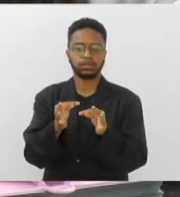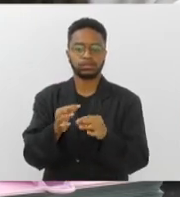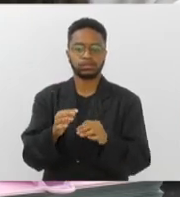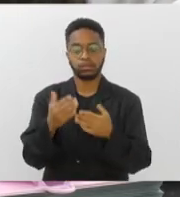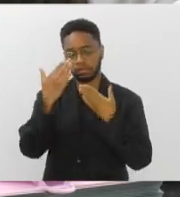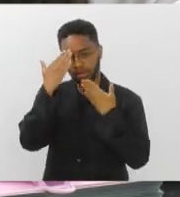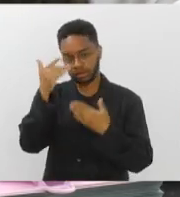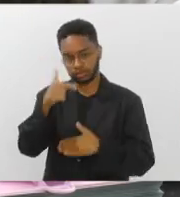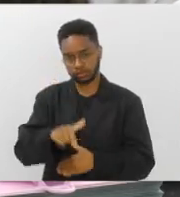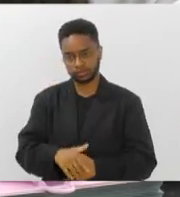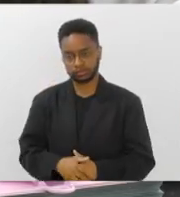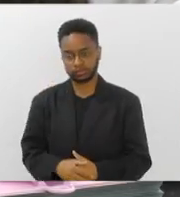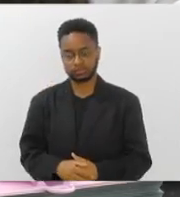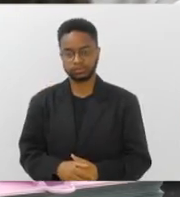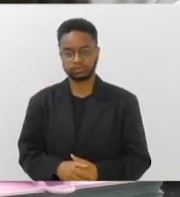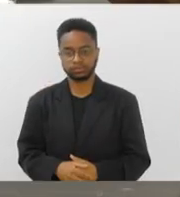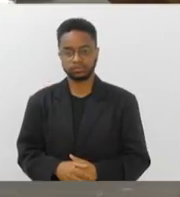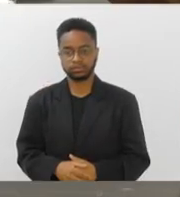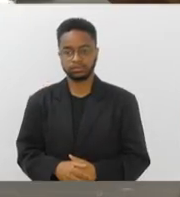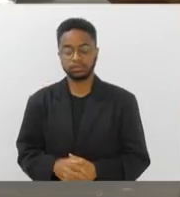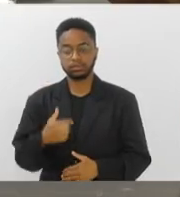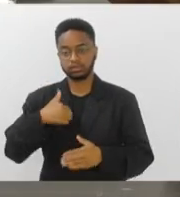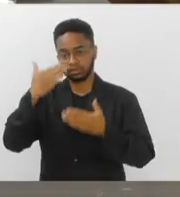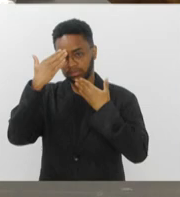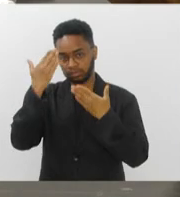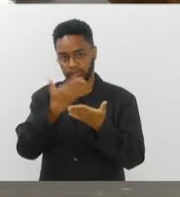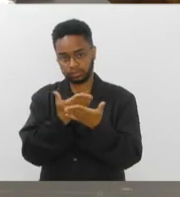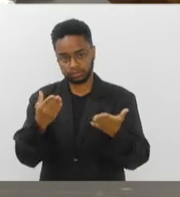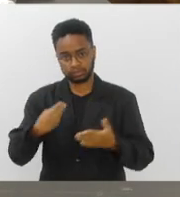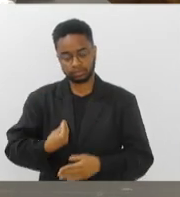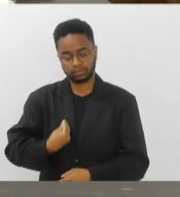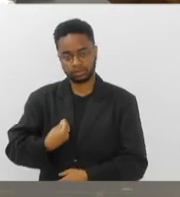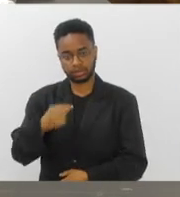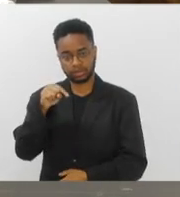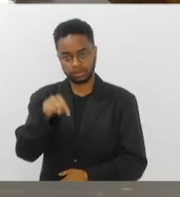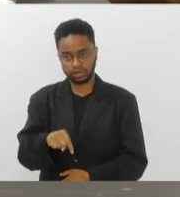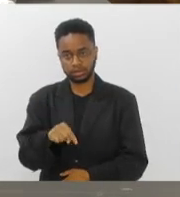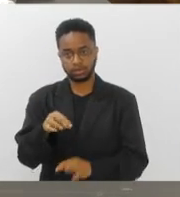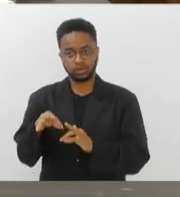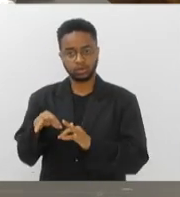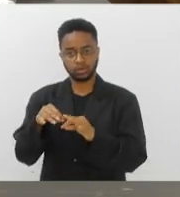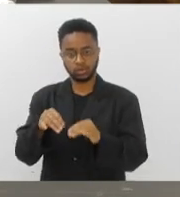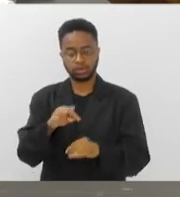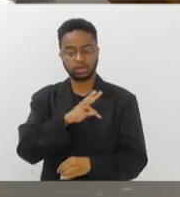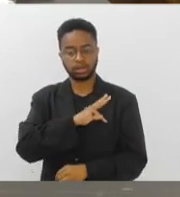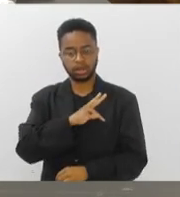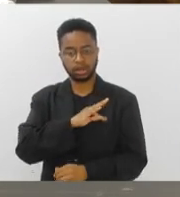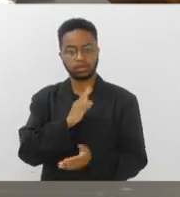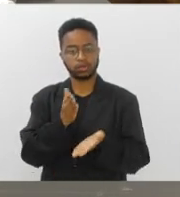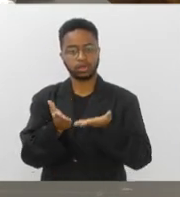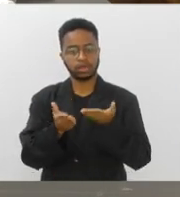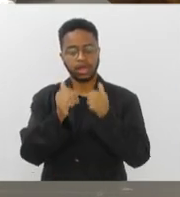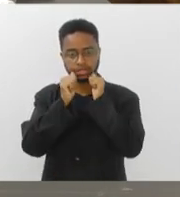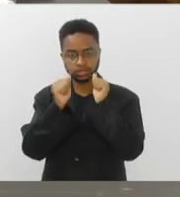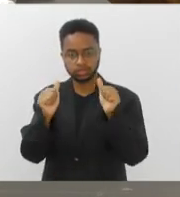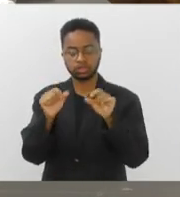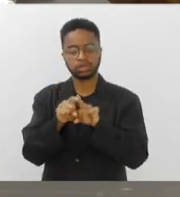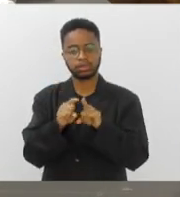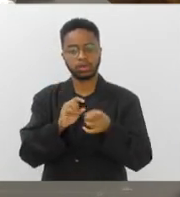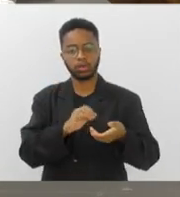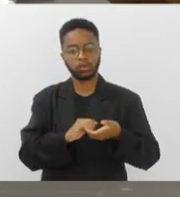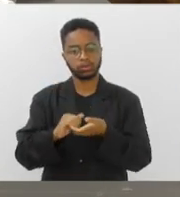obrigado mais uma vez. Bem, eu agradeço a presença de todos, a todos os técnicos, assessorias, mais uma vez aqui